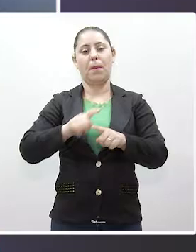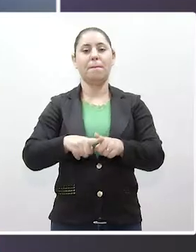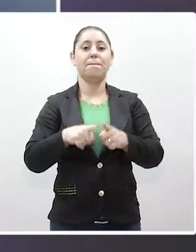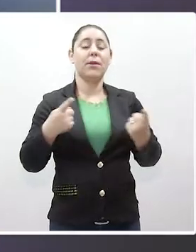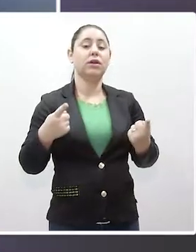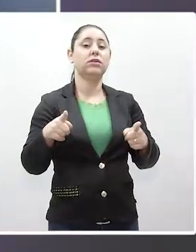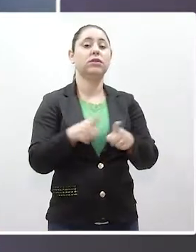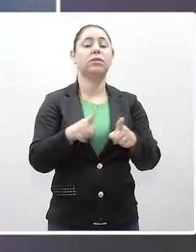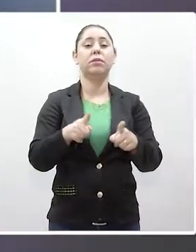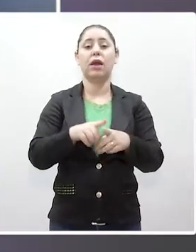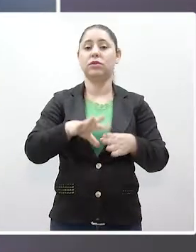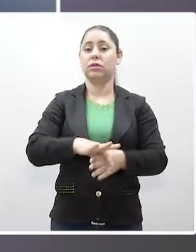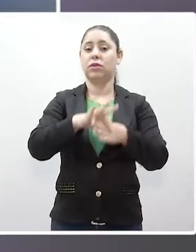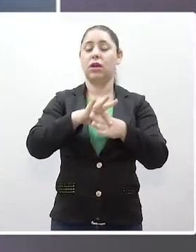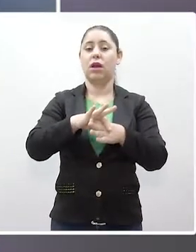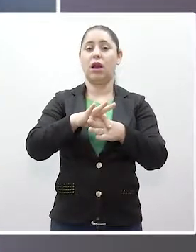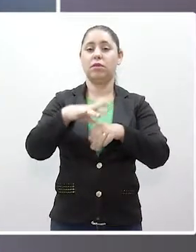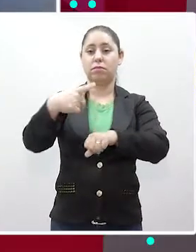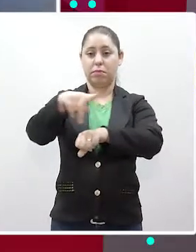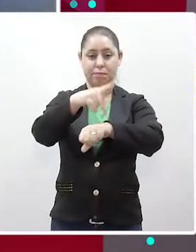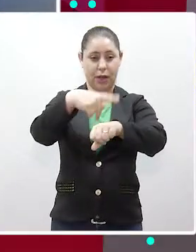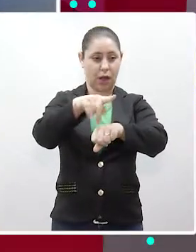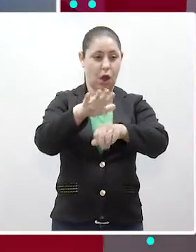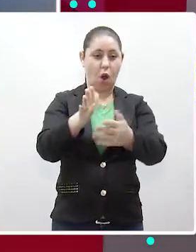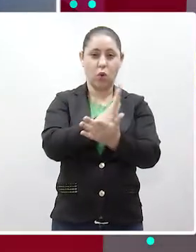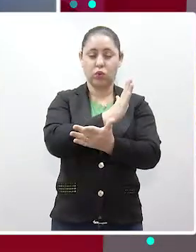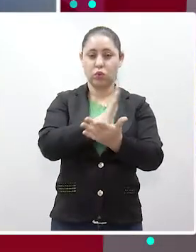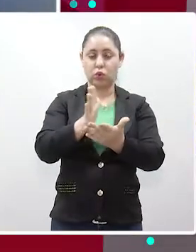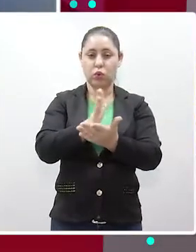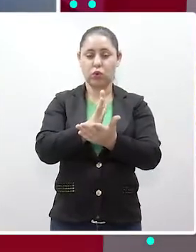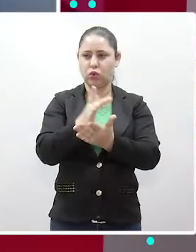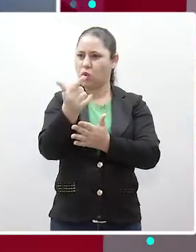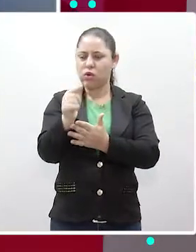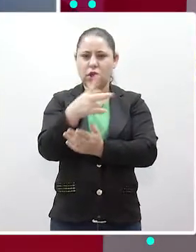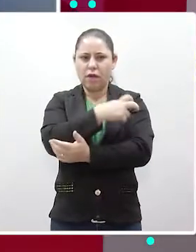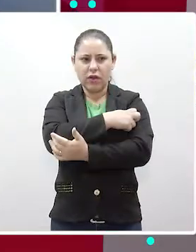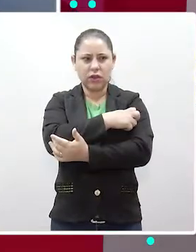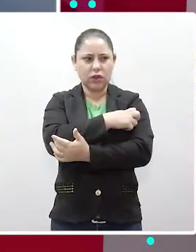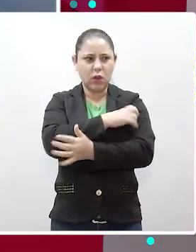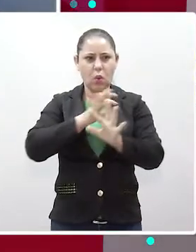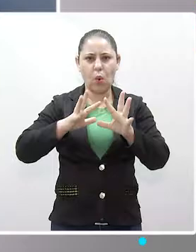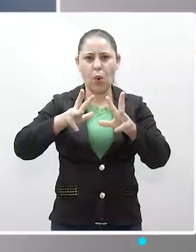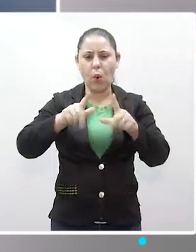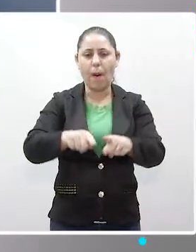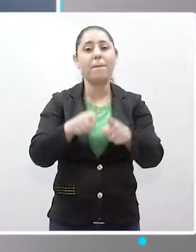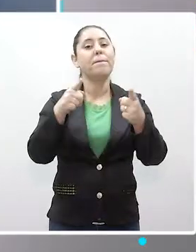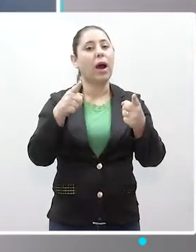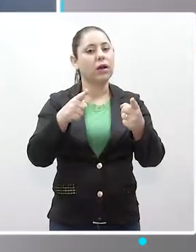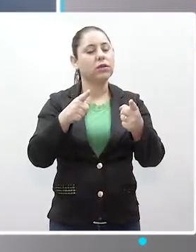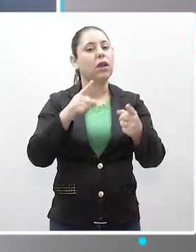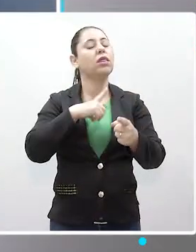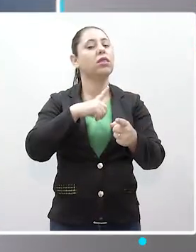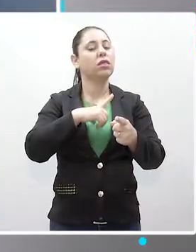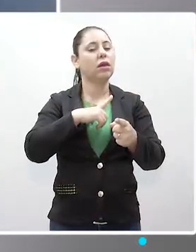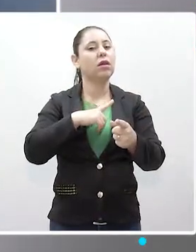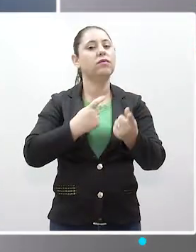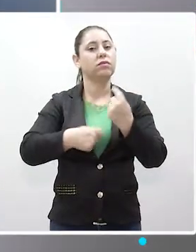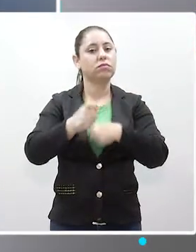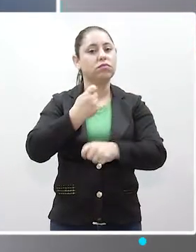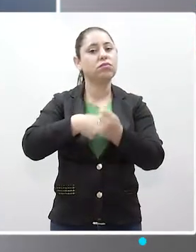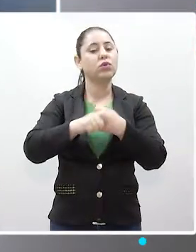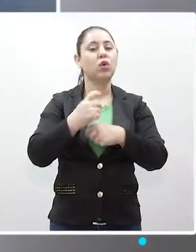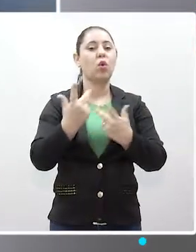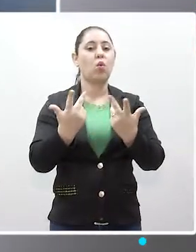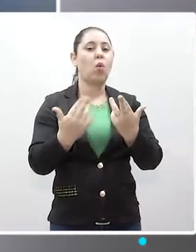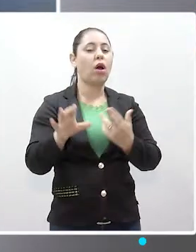Mas também é importante destacar que alguns países conseguiram controlar a pandemia mesmo sem ter uma vacinação em massa. Eles tiveram um resultado econômico positivo,